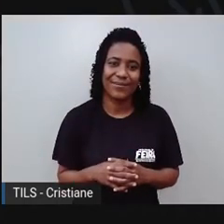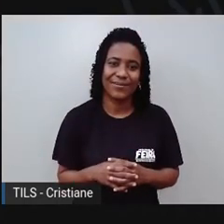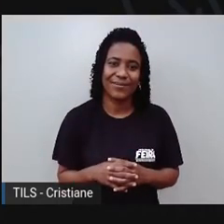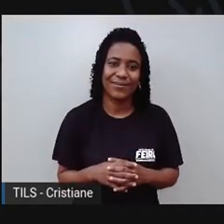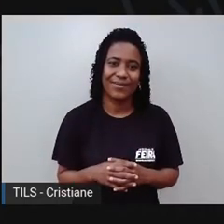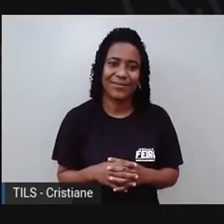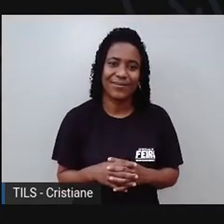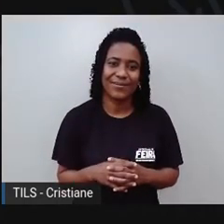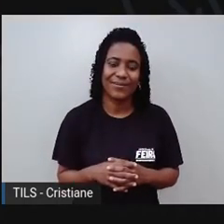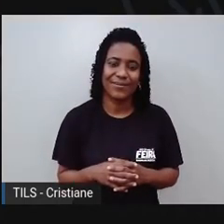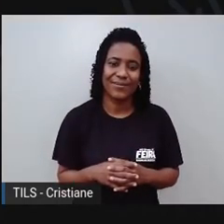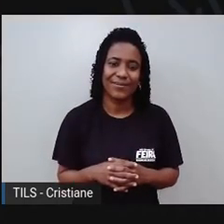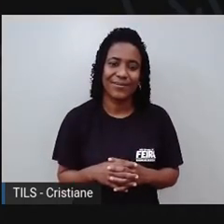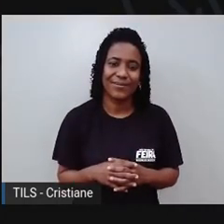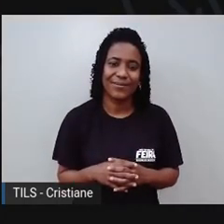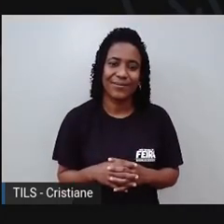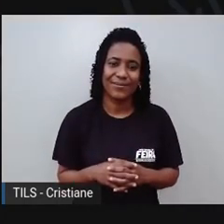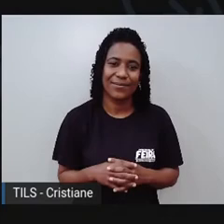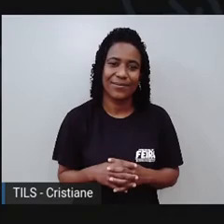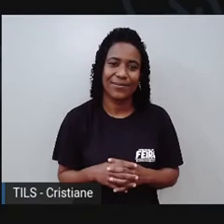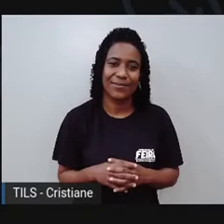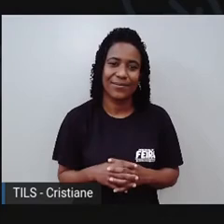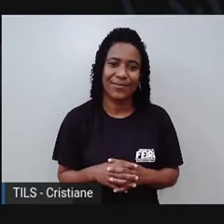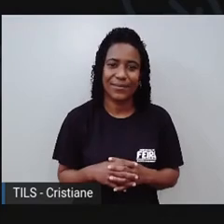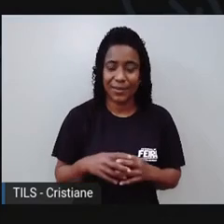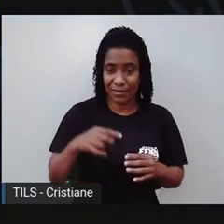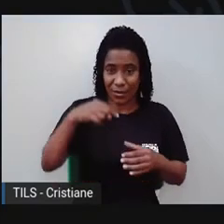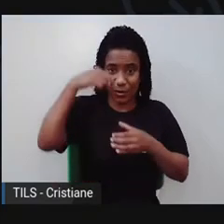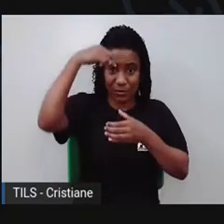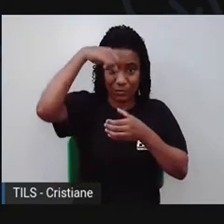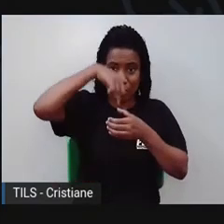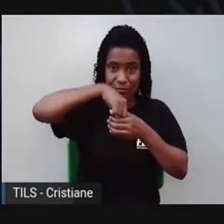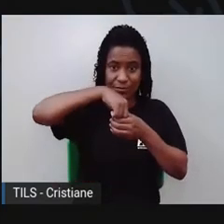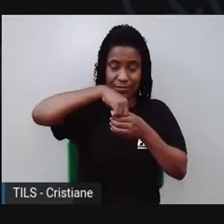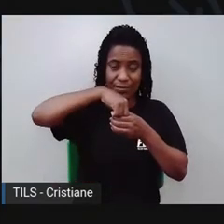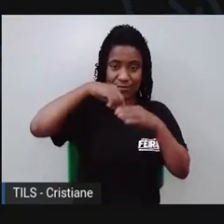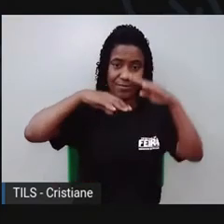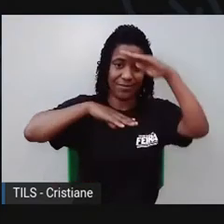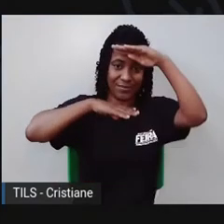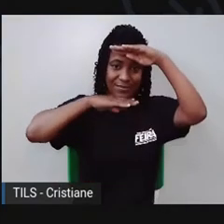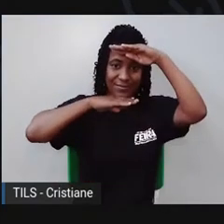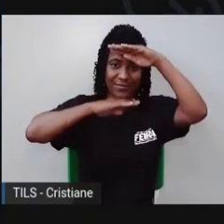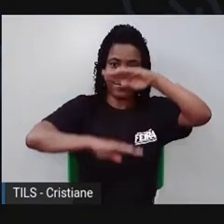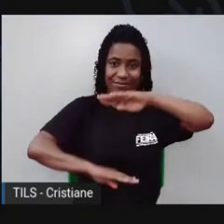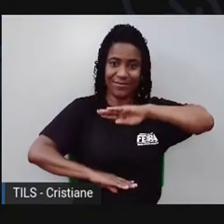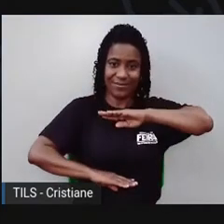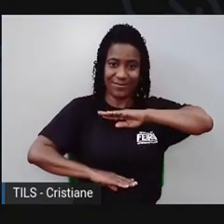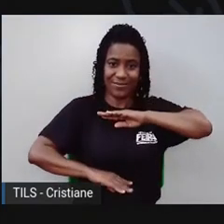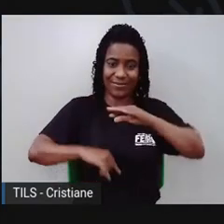Vai enfiar aqui dentro da barriguinha do porquinho.